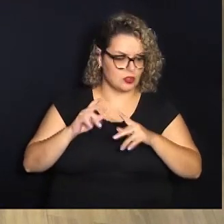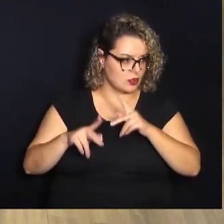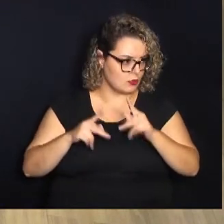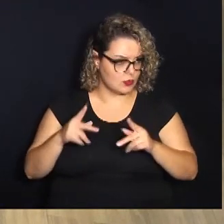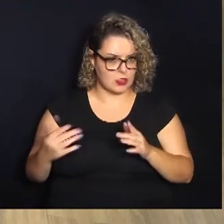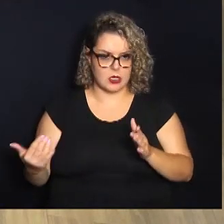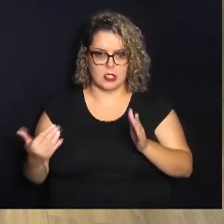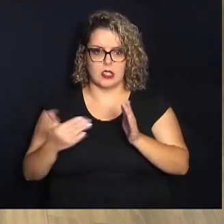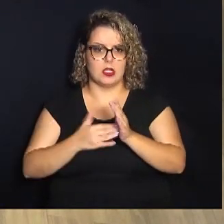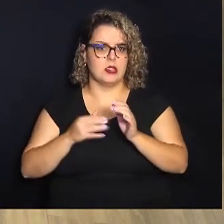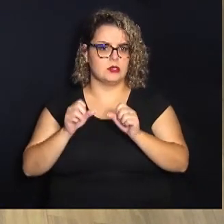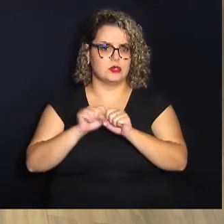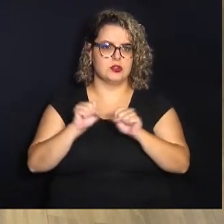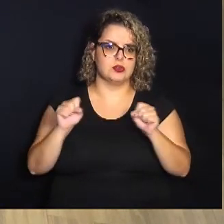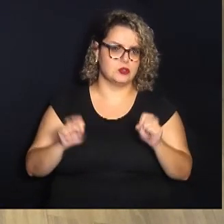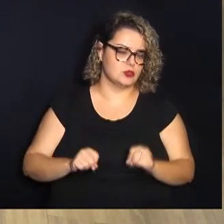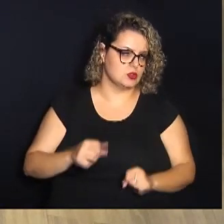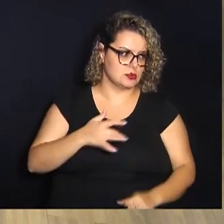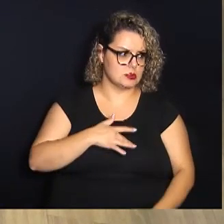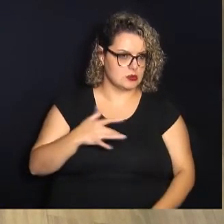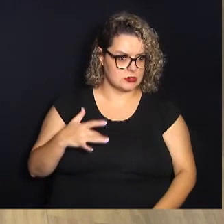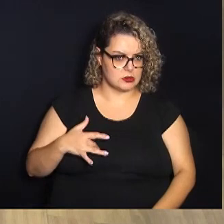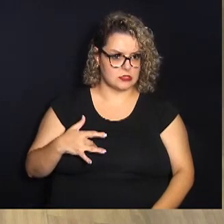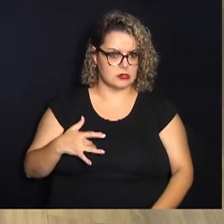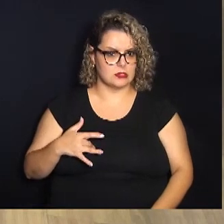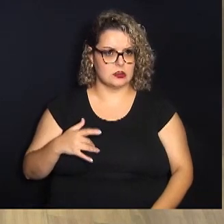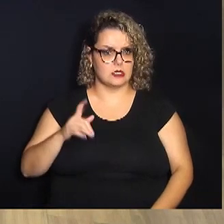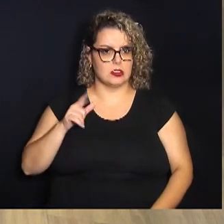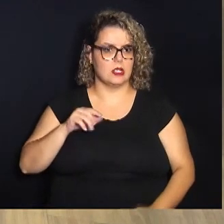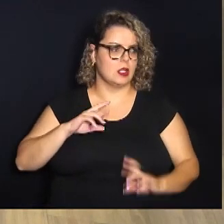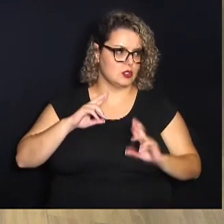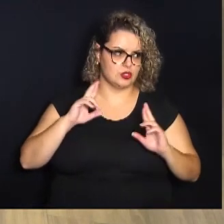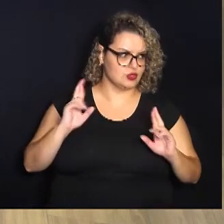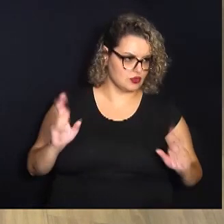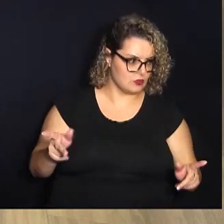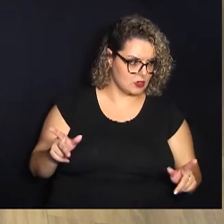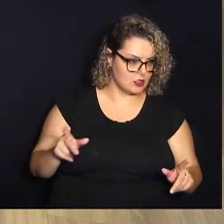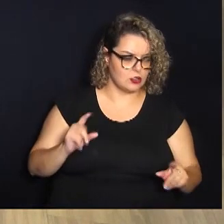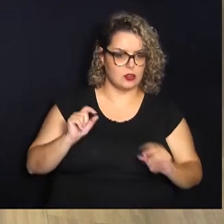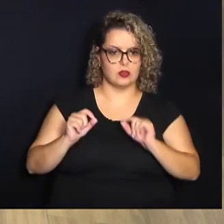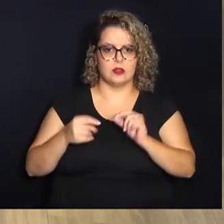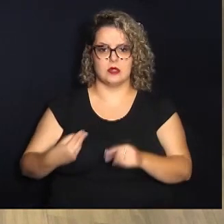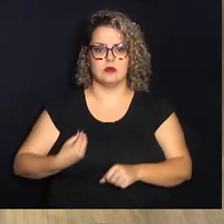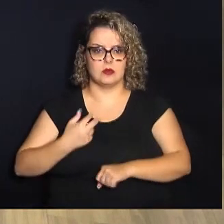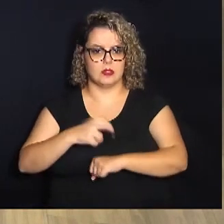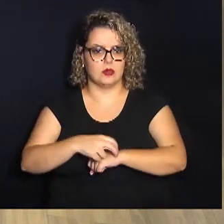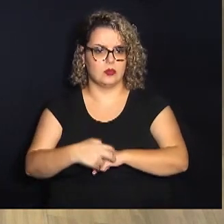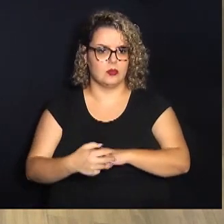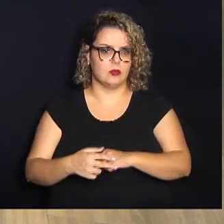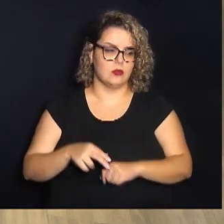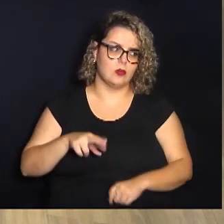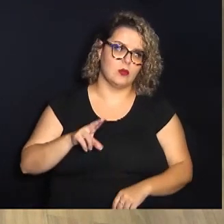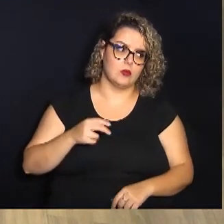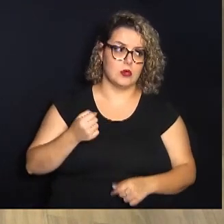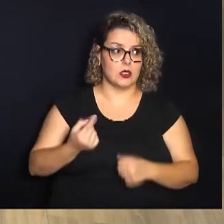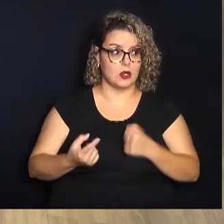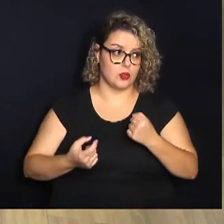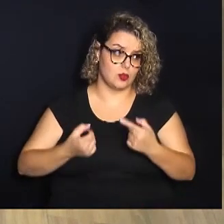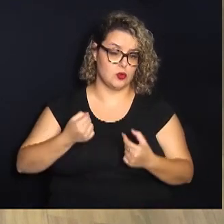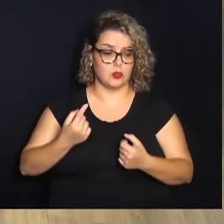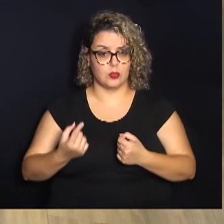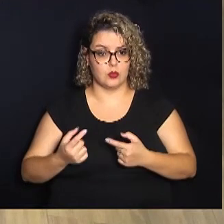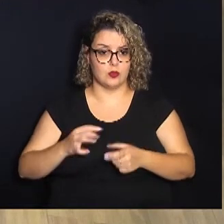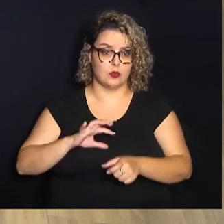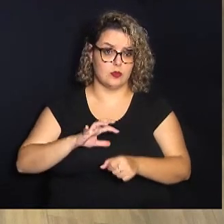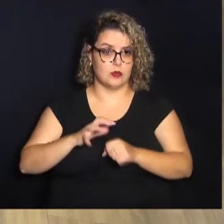até para o sistema de saúde? É completamente diferente do que a gente está vivendo de dengue ou ficou alguma coisa da Covid para que